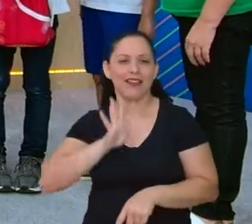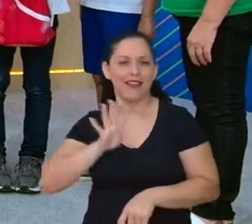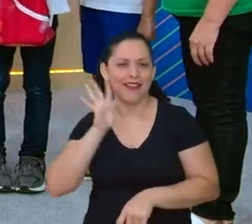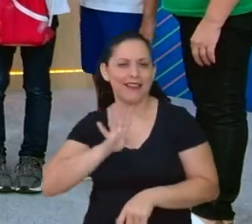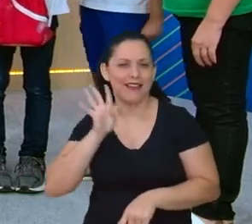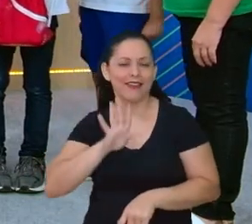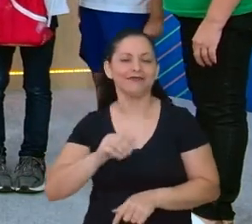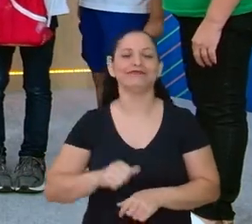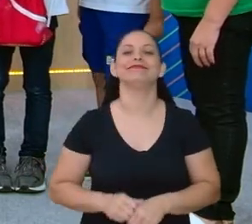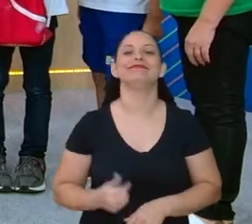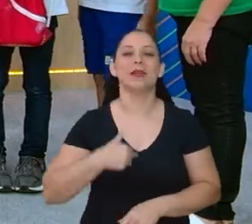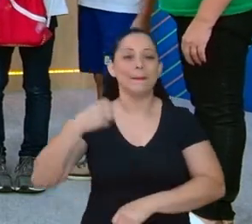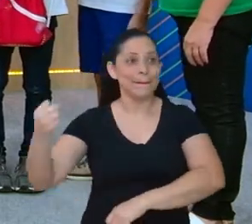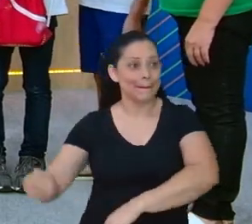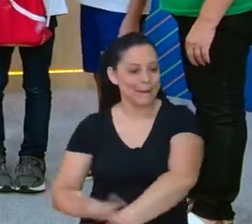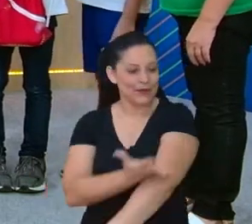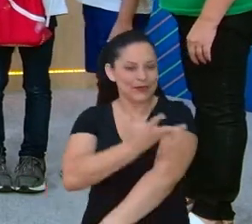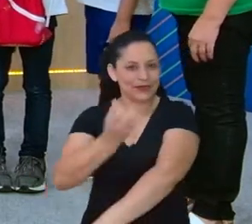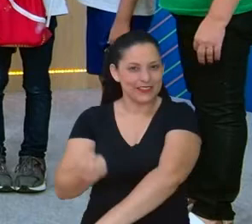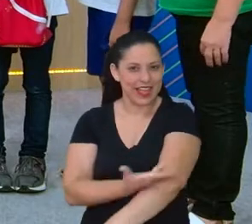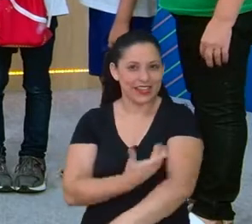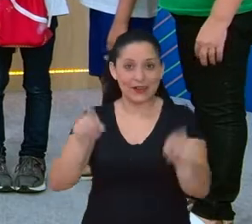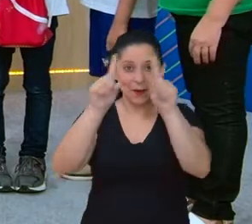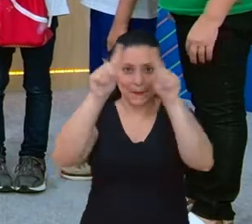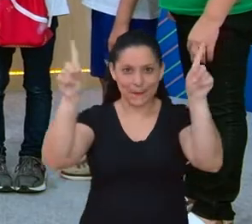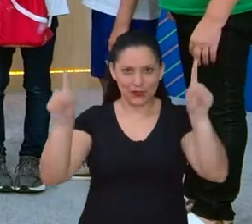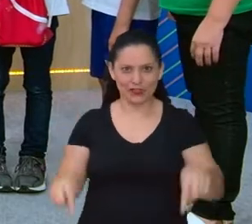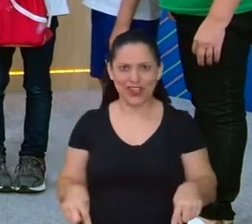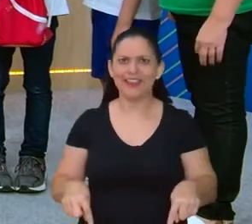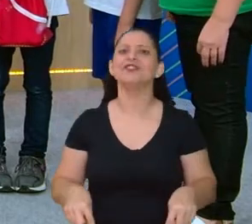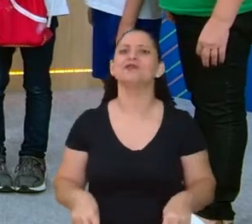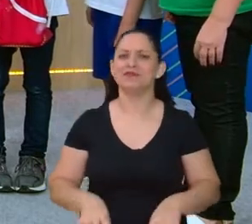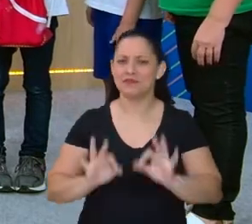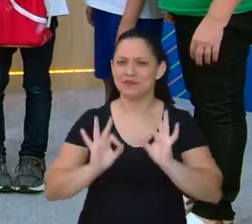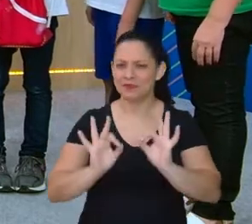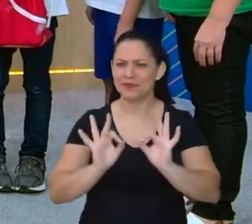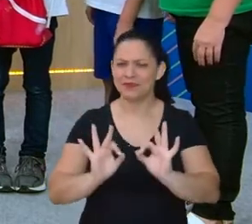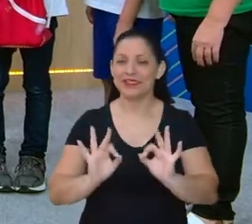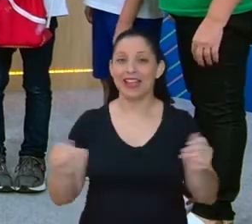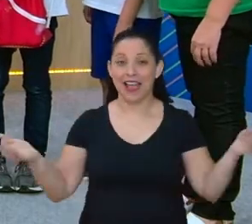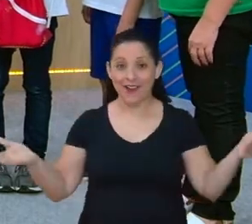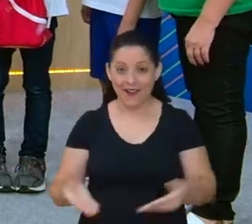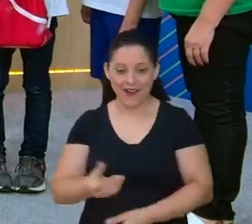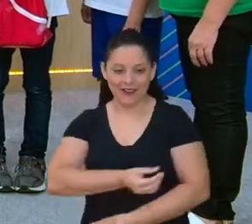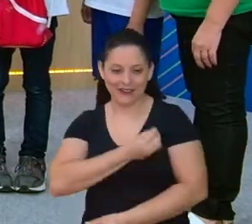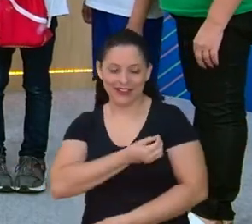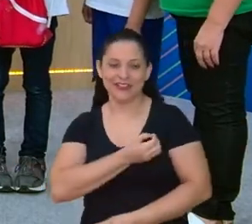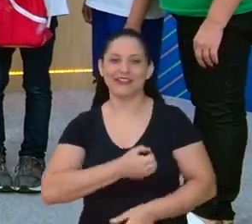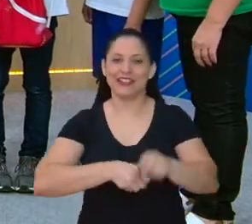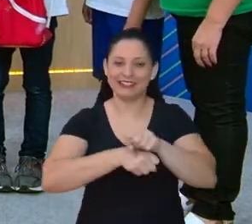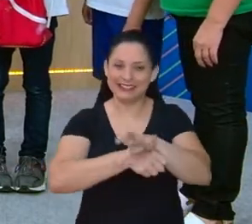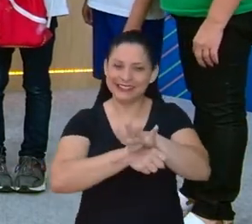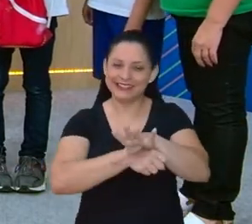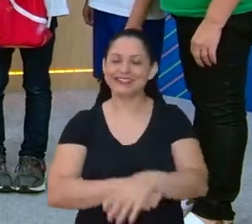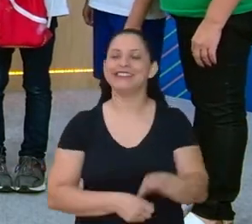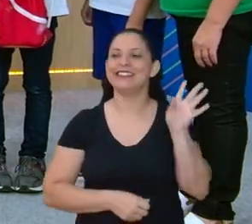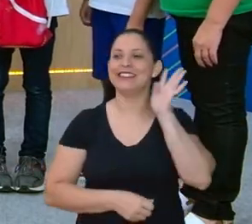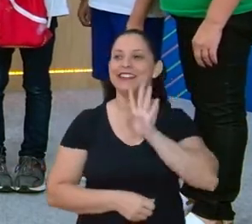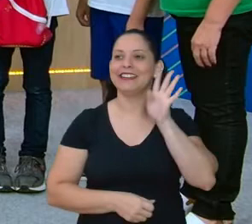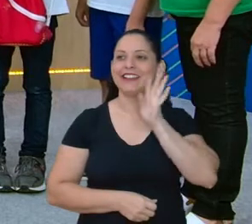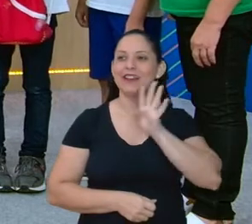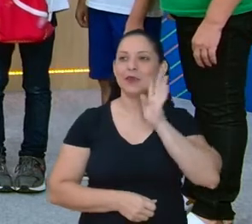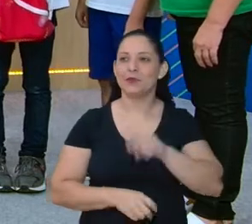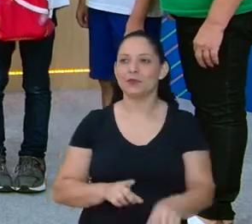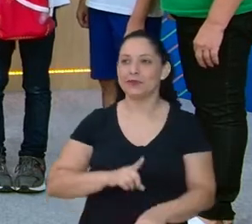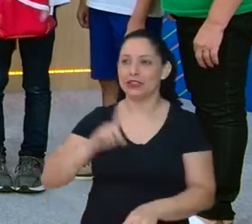Tô até emocionada, um projeto ambiental, estamos na aula de sustentabilidade, ao vivo, uma coisa Olha, massa. coisa boa aí. Coisa e boa. No projeto